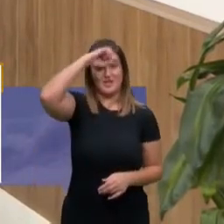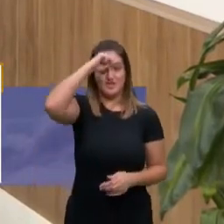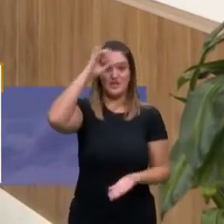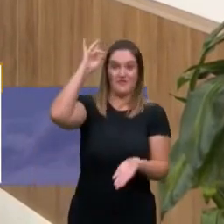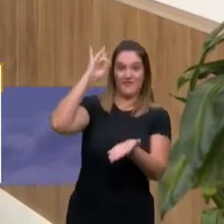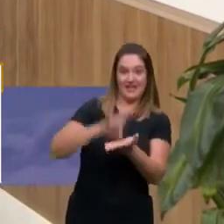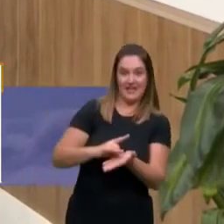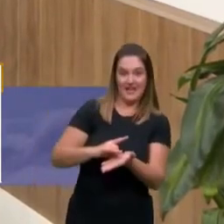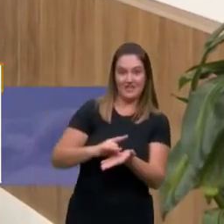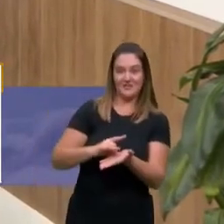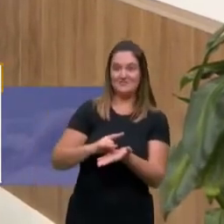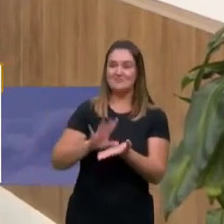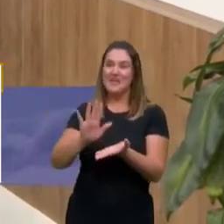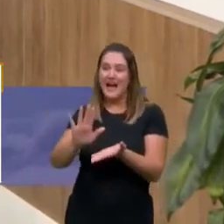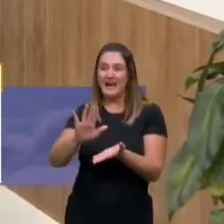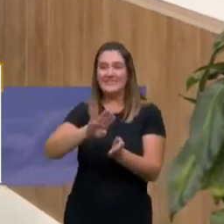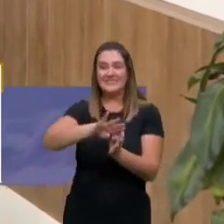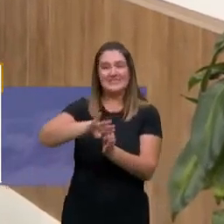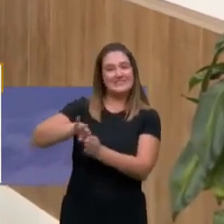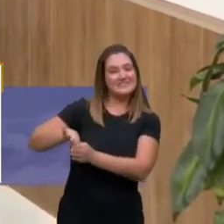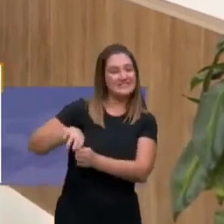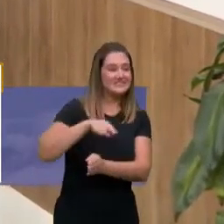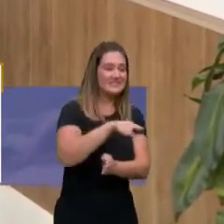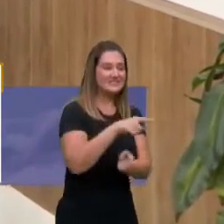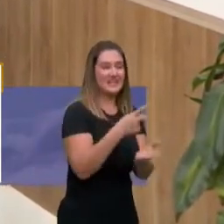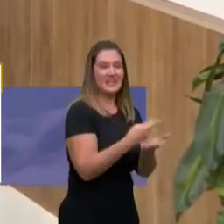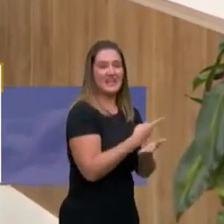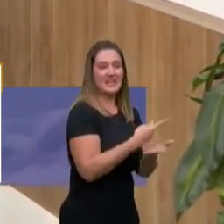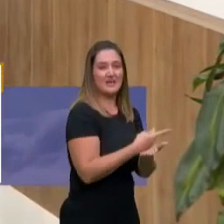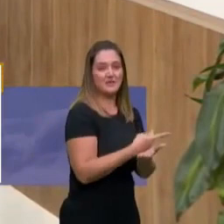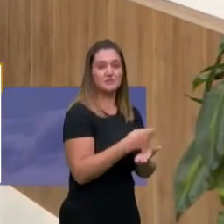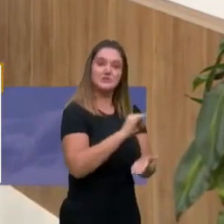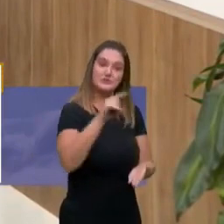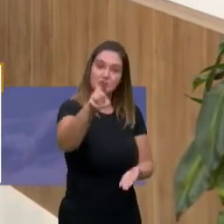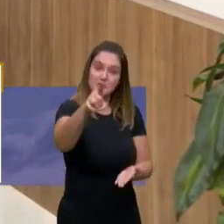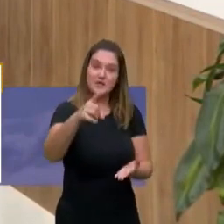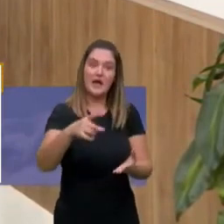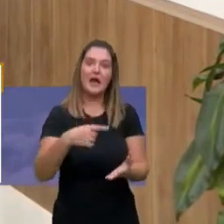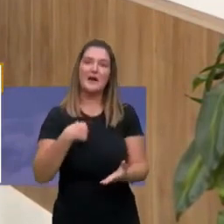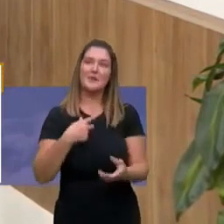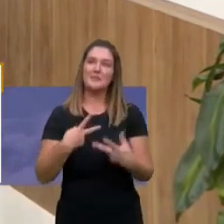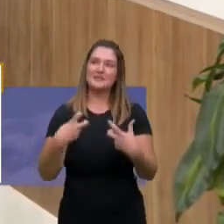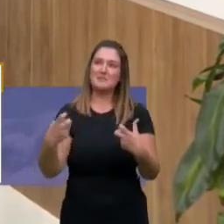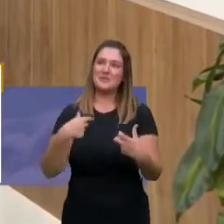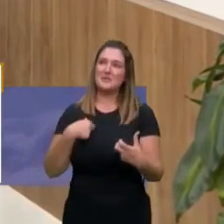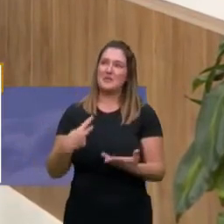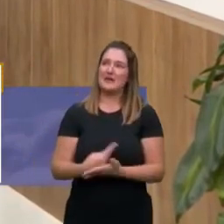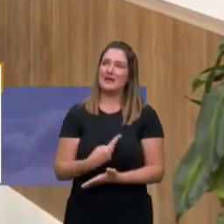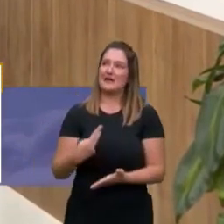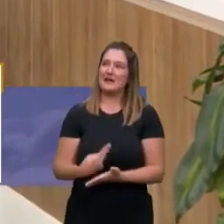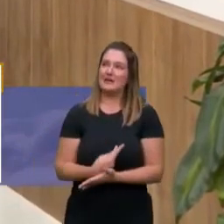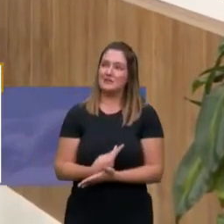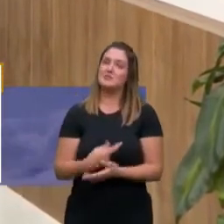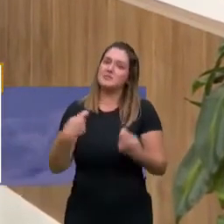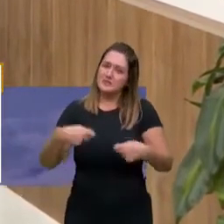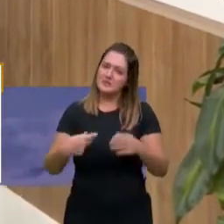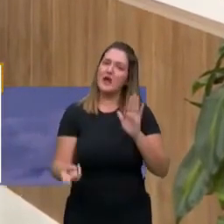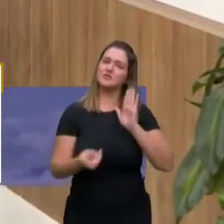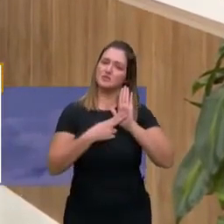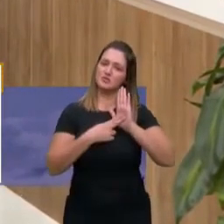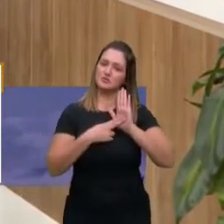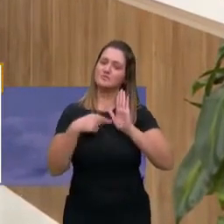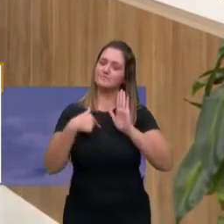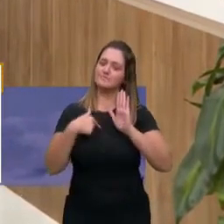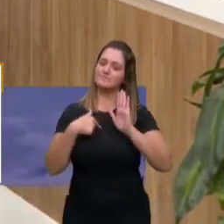aprender a verdade e permanecer no erro. Se você descobrir que o caminho que você está errado, tem que sair desse caminho errado e passar para o